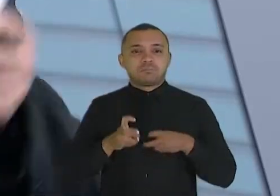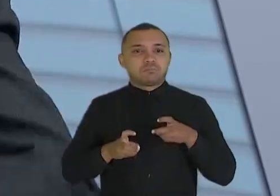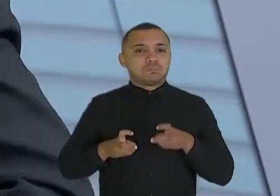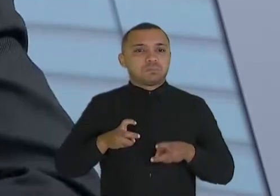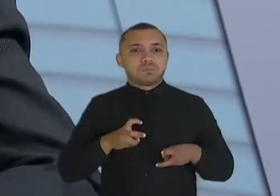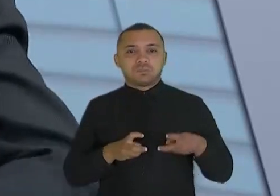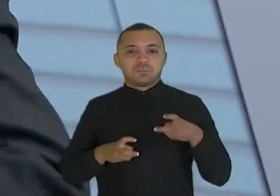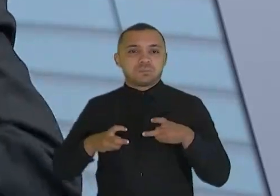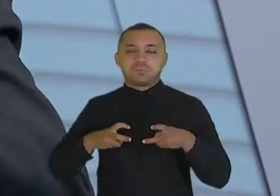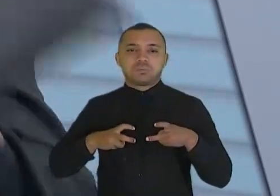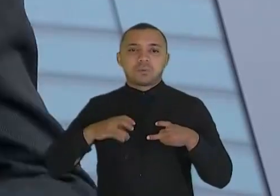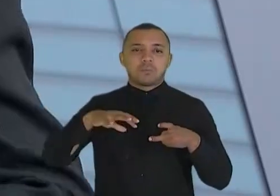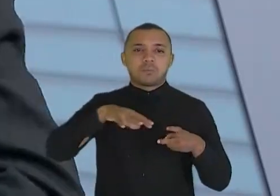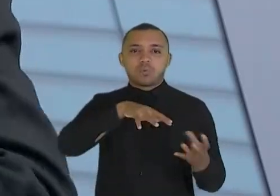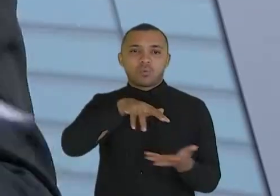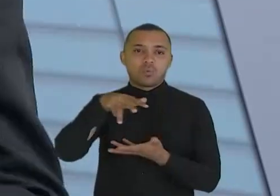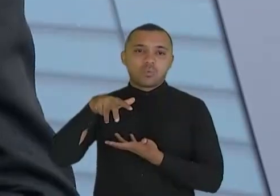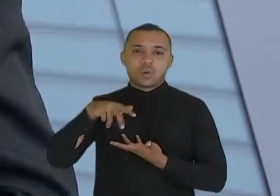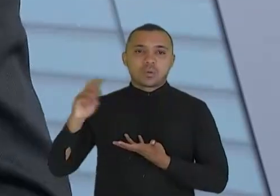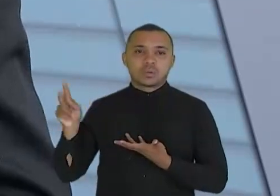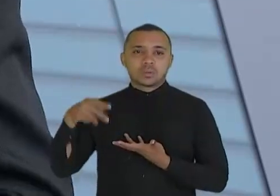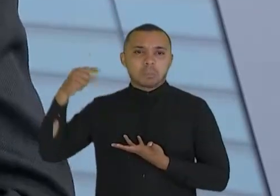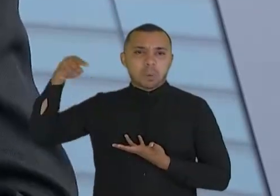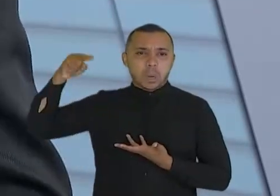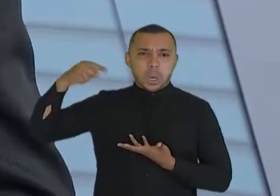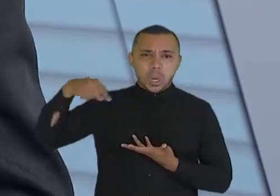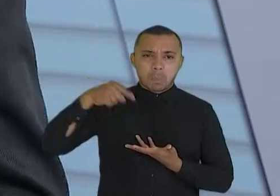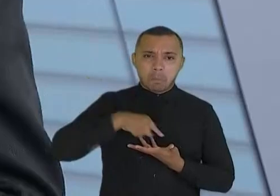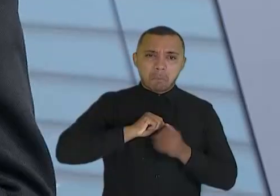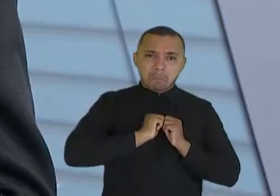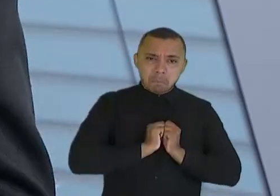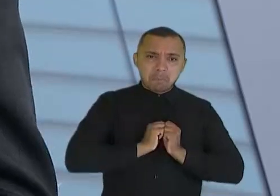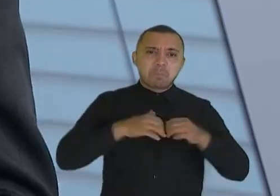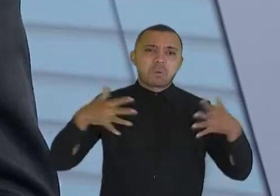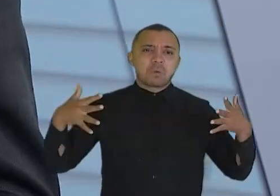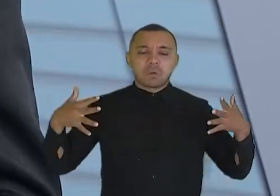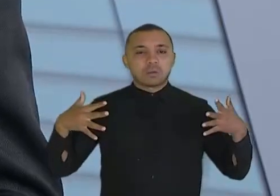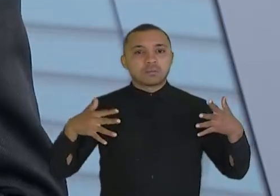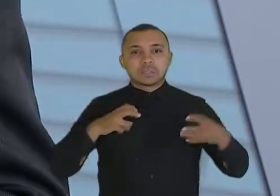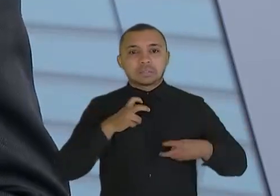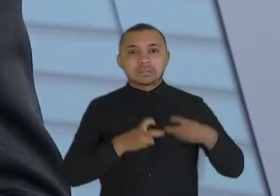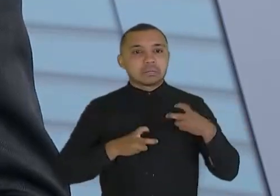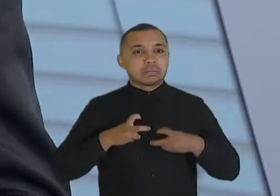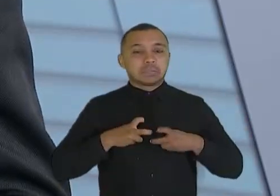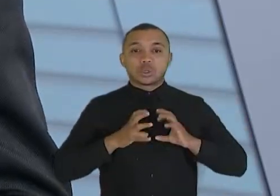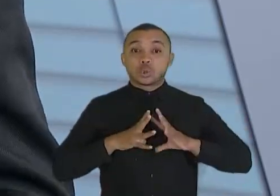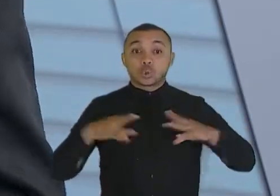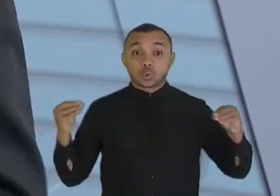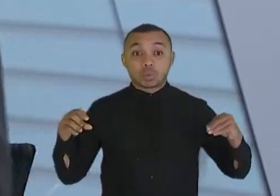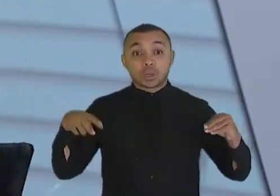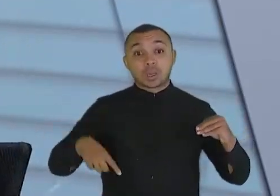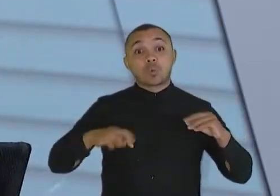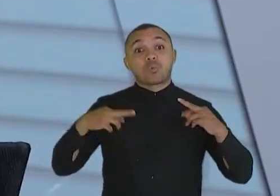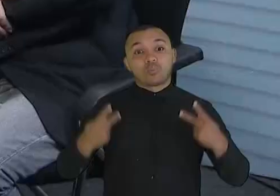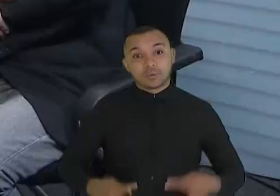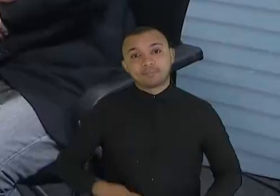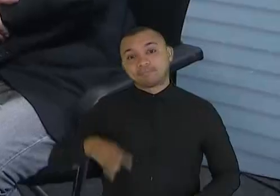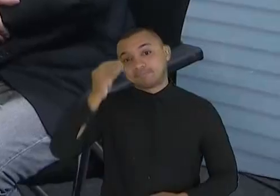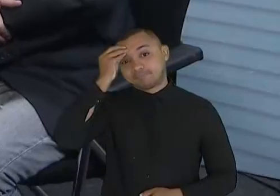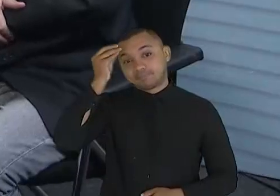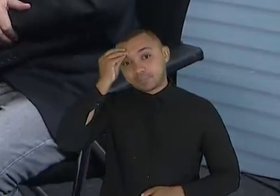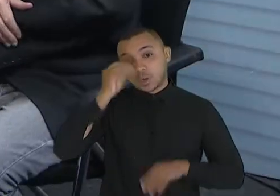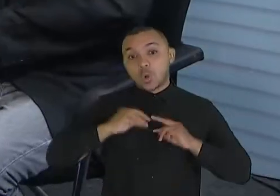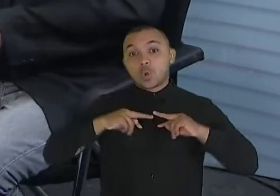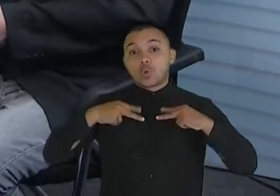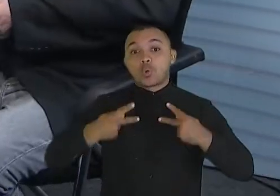caiu aqui um meteoro e mudou totalmente o clima da Terra e os dinossauros morreram. Mas no caso nosso, é a ação humana. É a ação humana. E